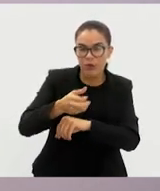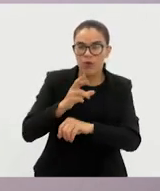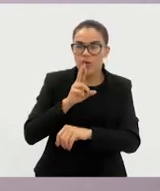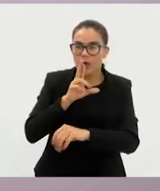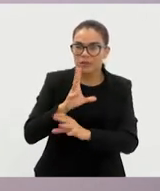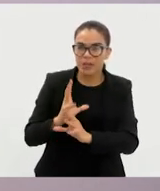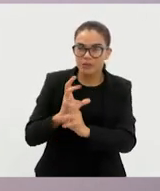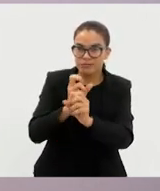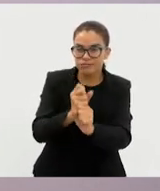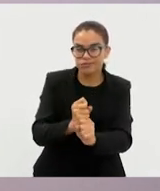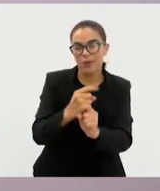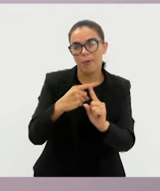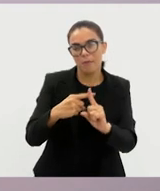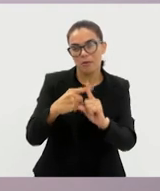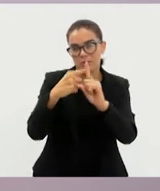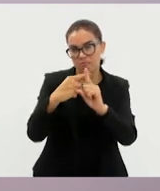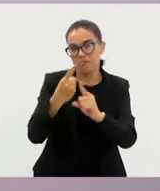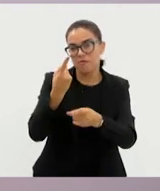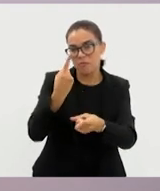nós tivemos um superávit